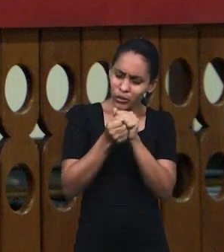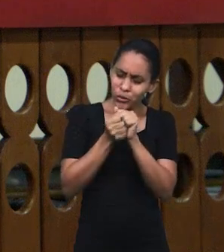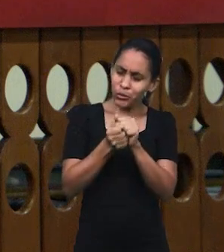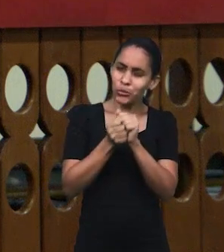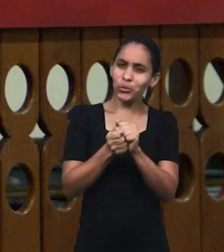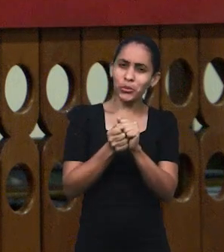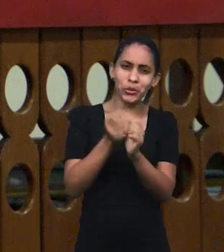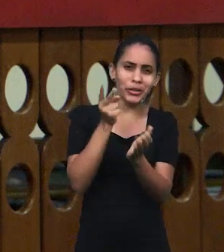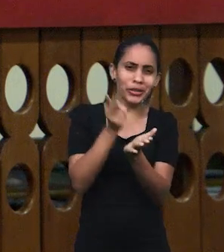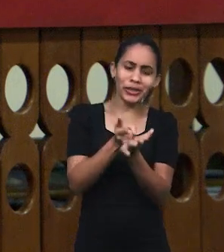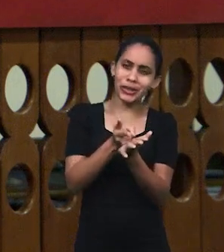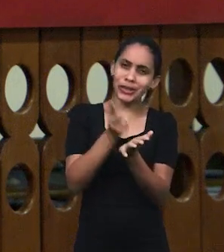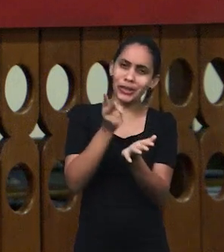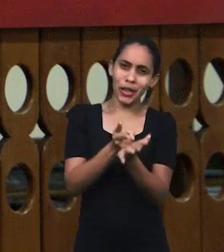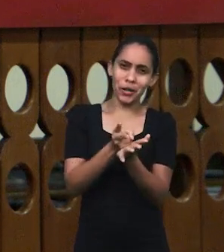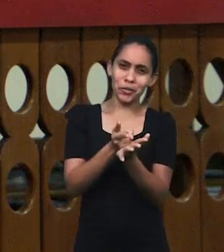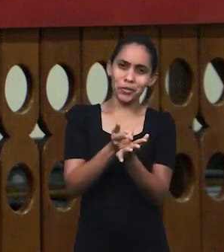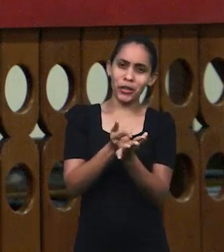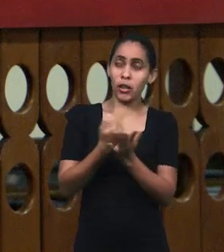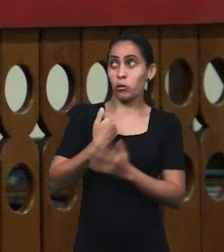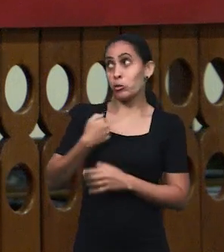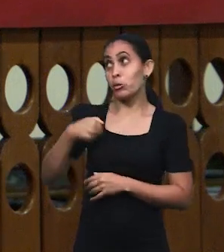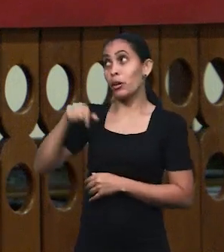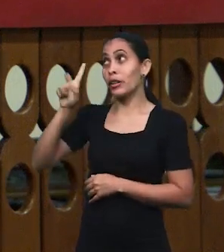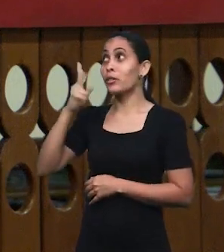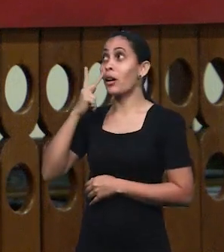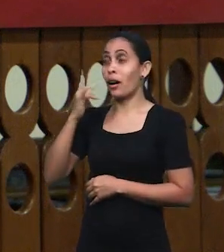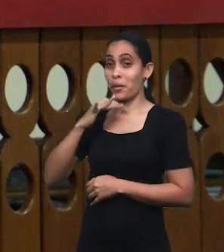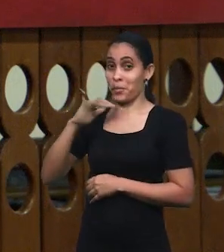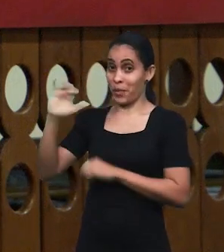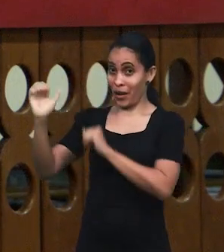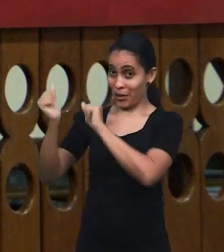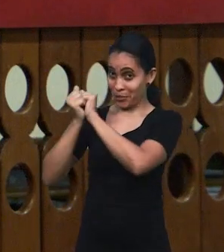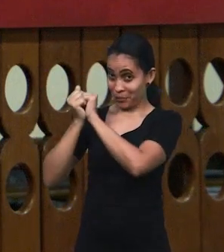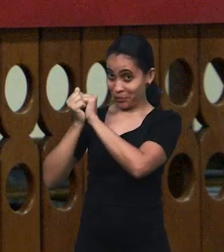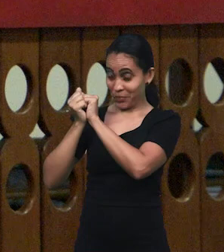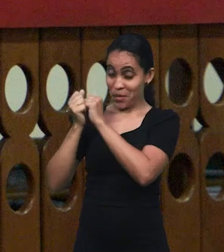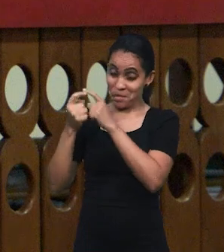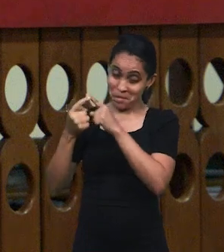Paráclito é andar sempre junto. Eu estou indo para o Pai,